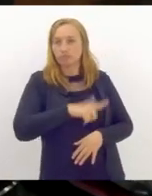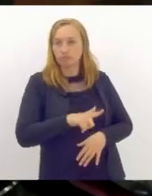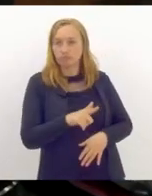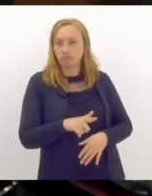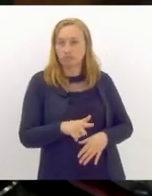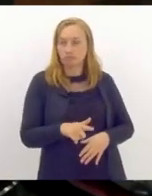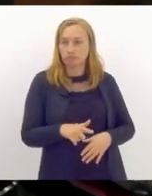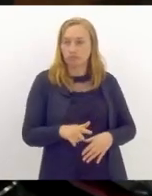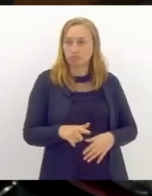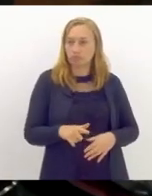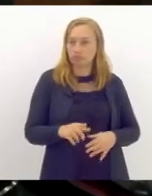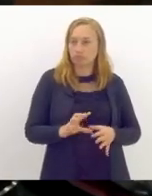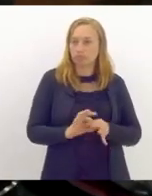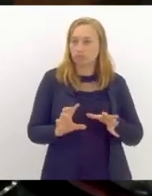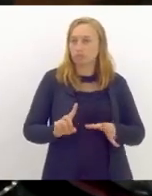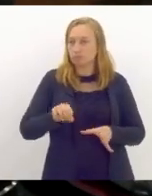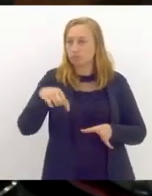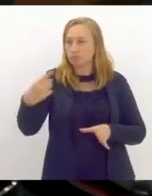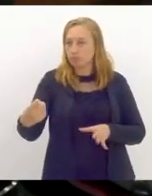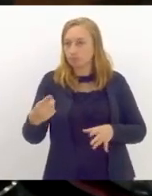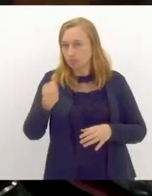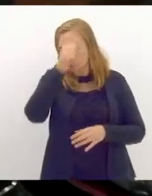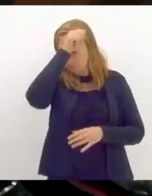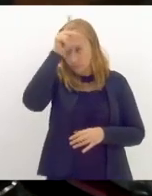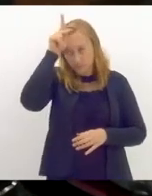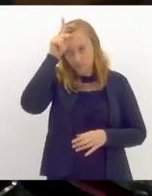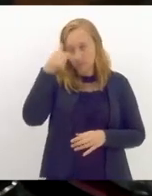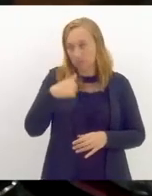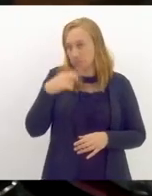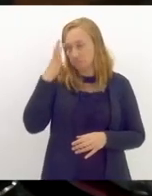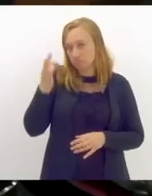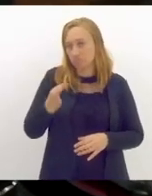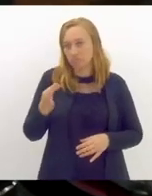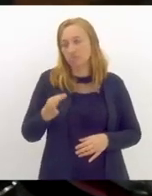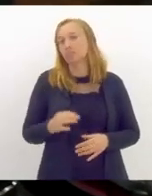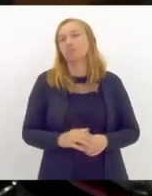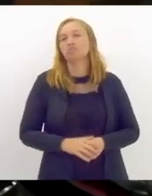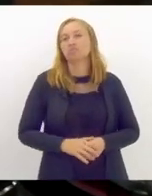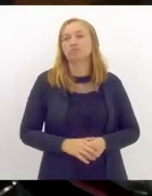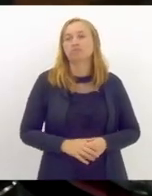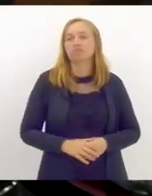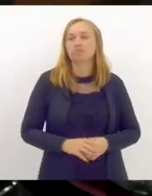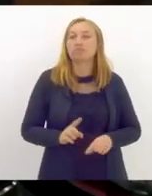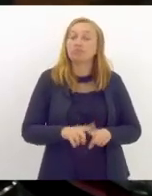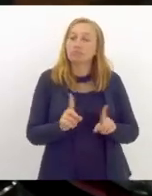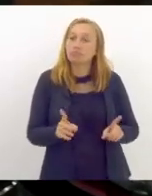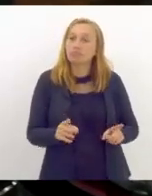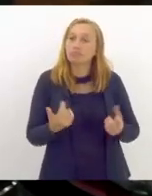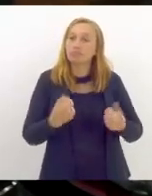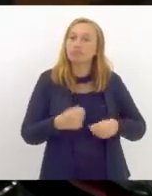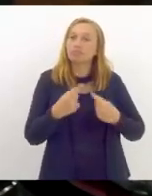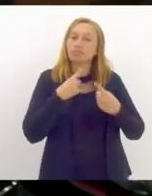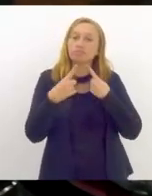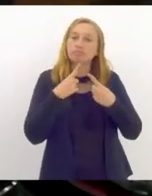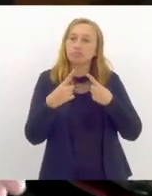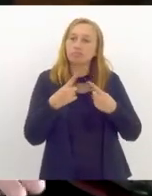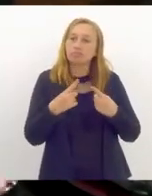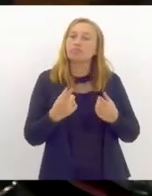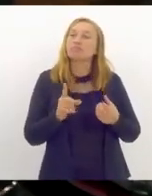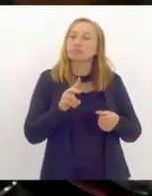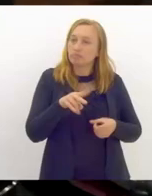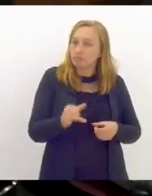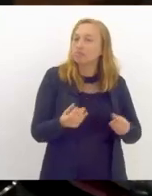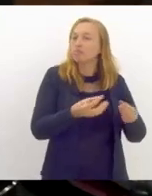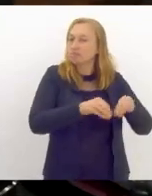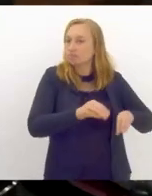botando essa conta para o próximo Prefeito que até pode ser eu mas estou jogando lá para frente mas a gente precisa discutir porque isso vai afetar